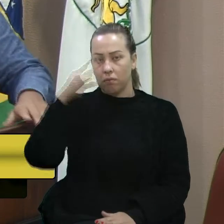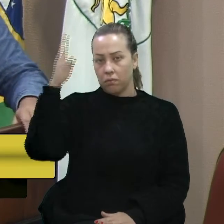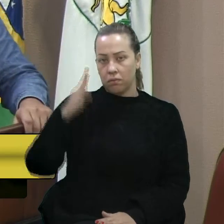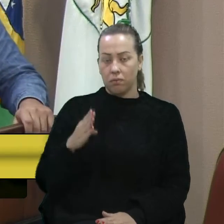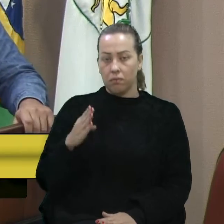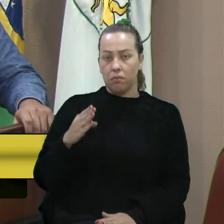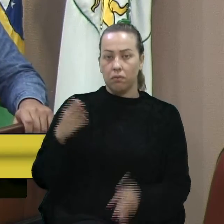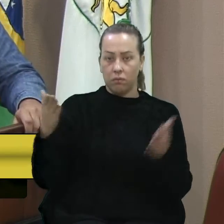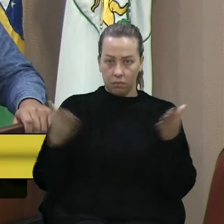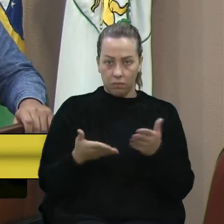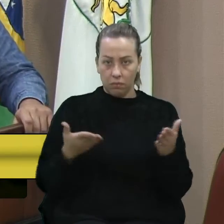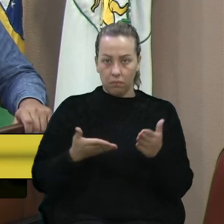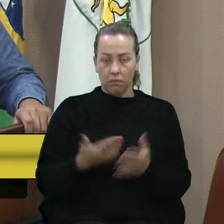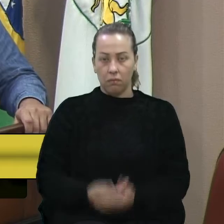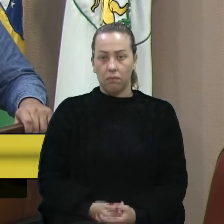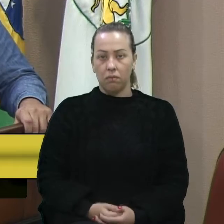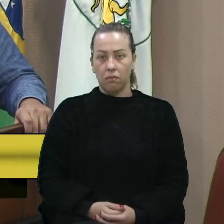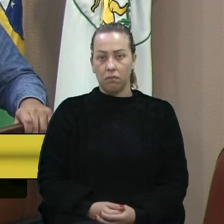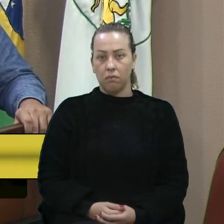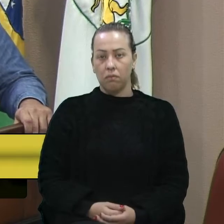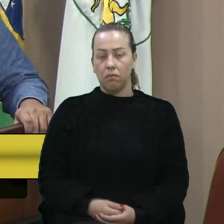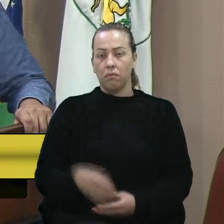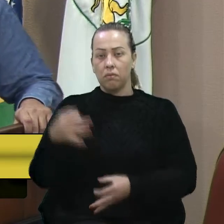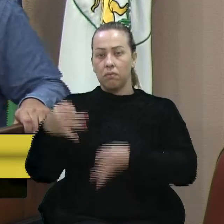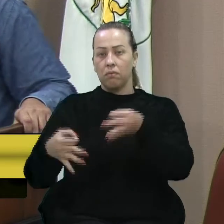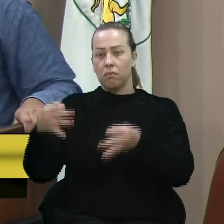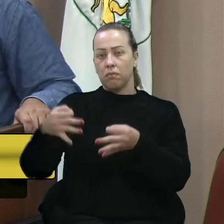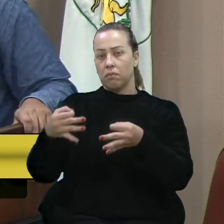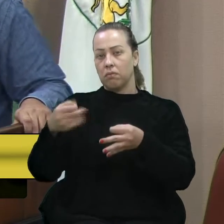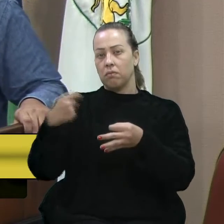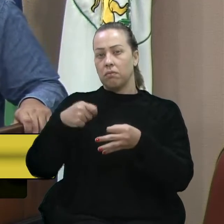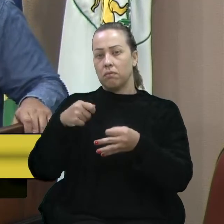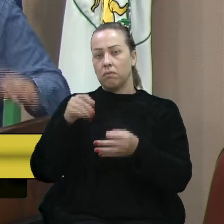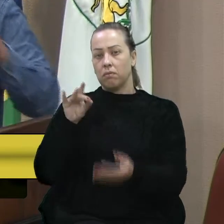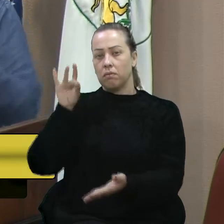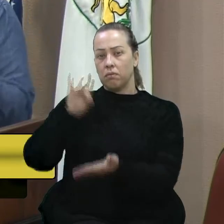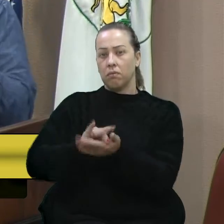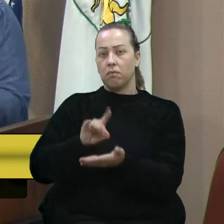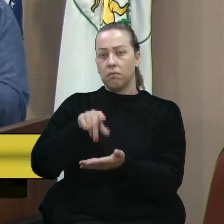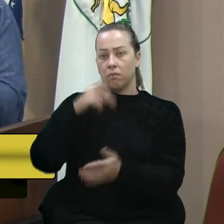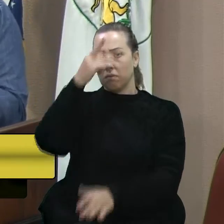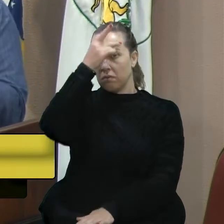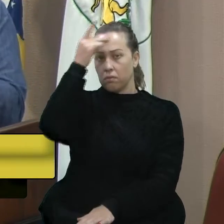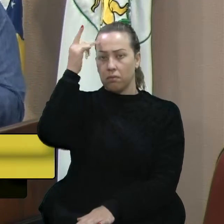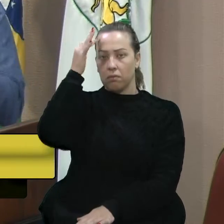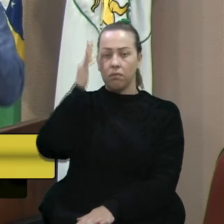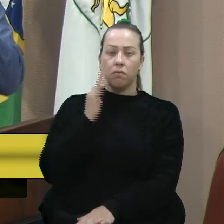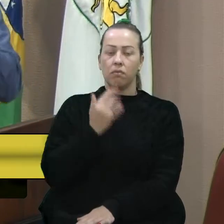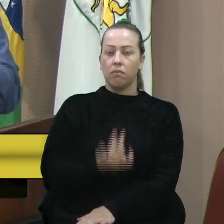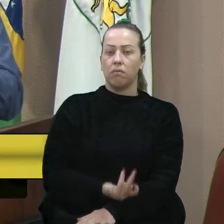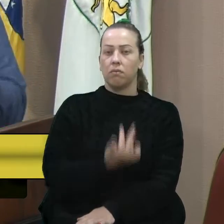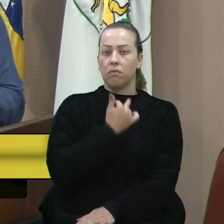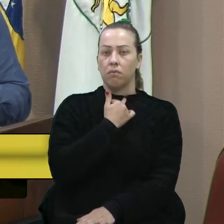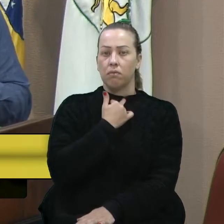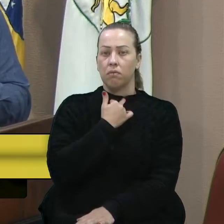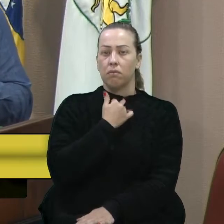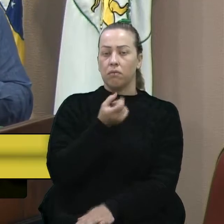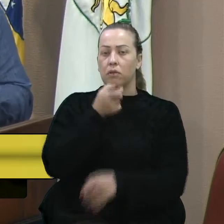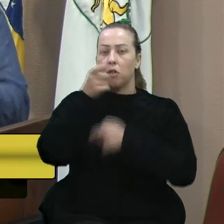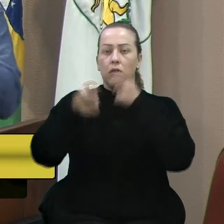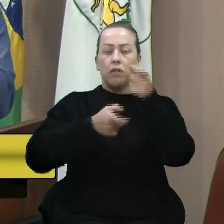Brasil atual, o judiciário teve que estabelecer que o Paulo Freire não pode ser